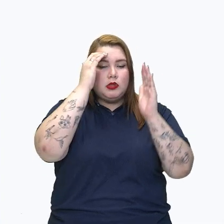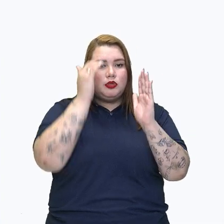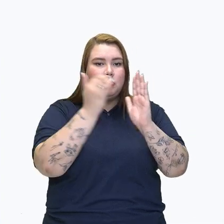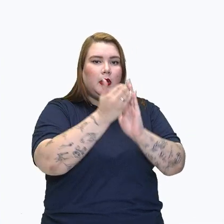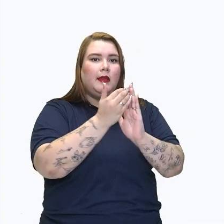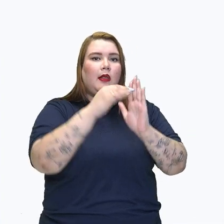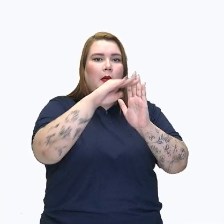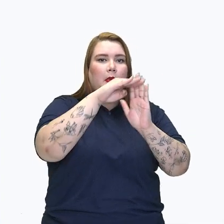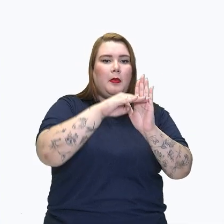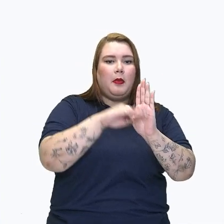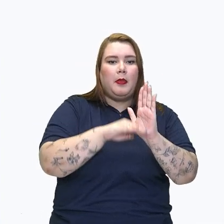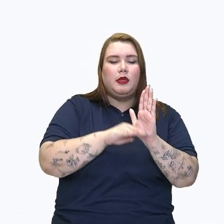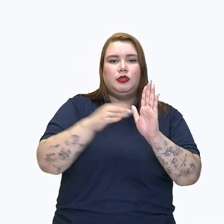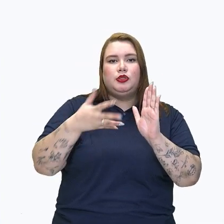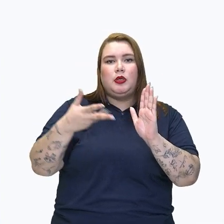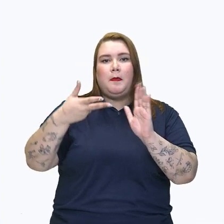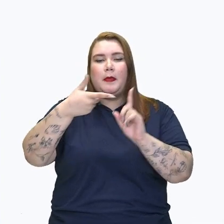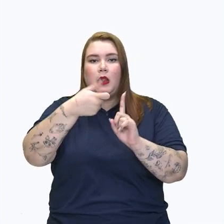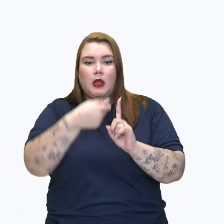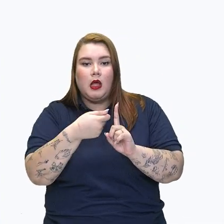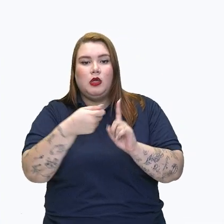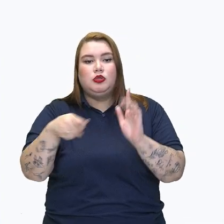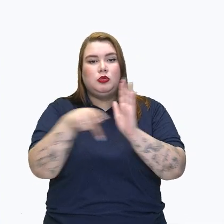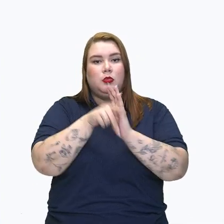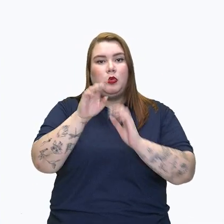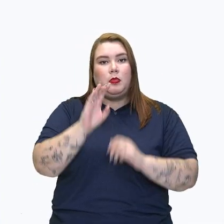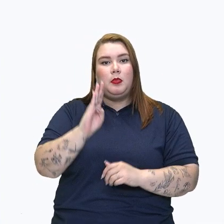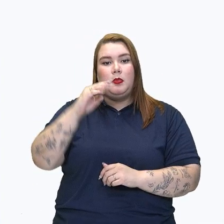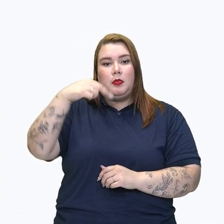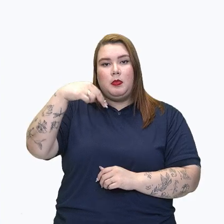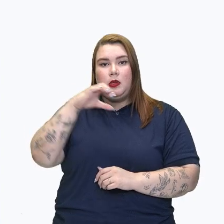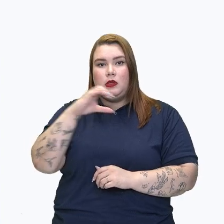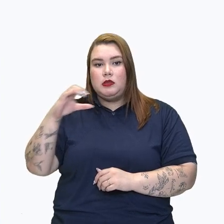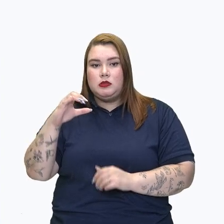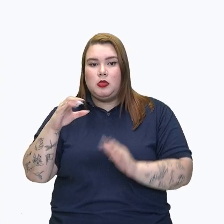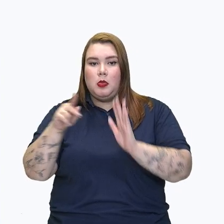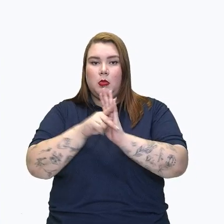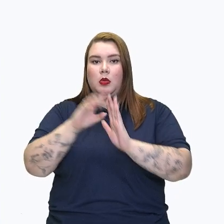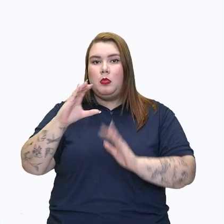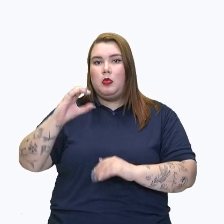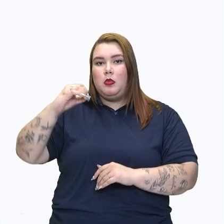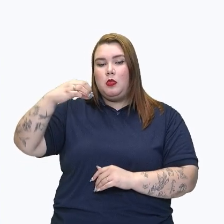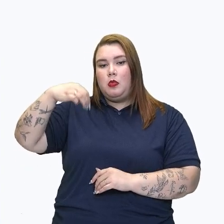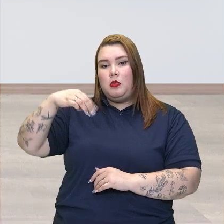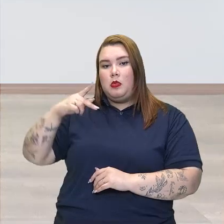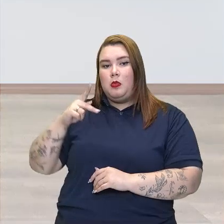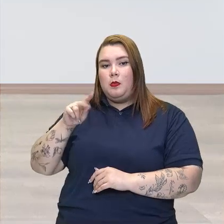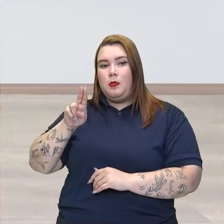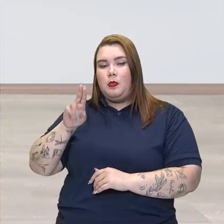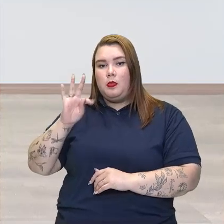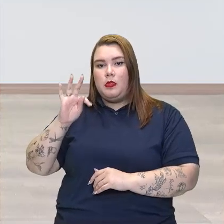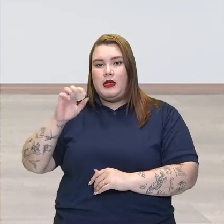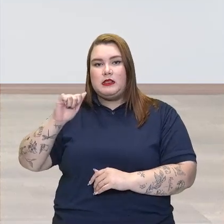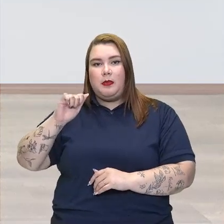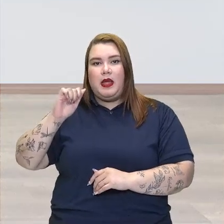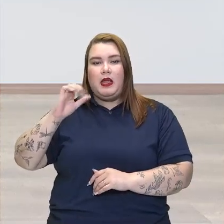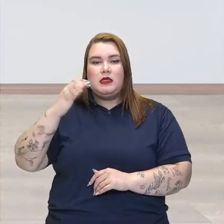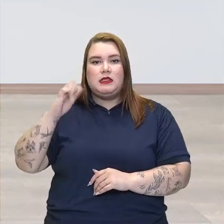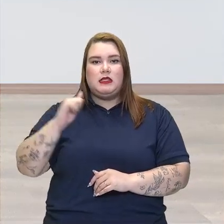aí é um desafio que a gente tentou aí vencer, né? São muitas propostas de mudanças aí, a gente